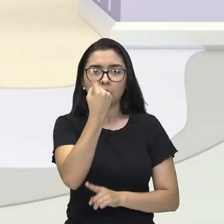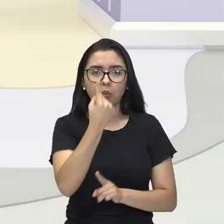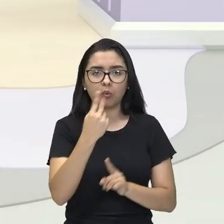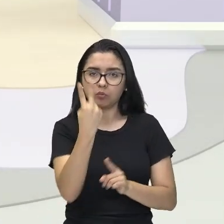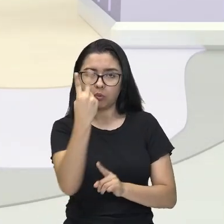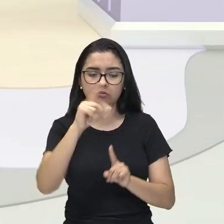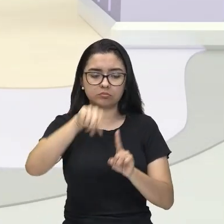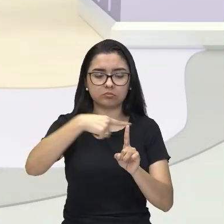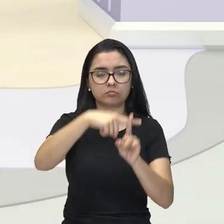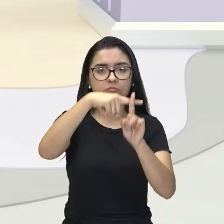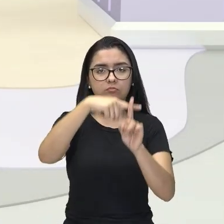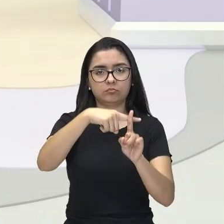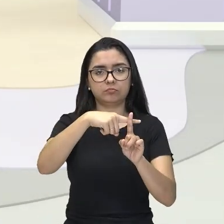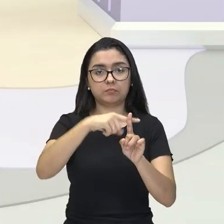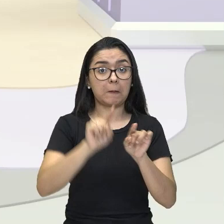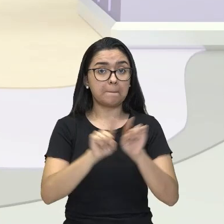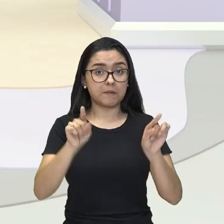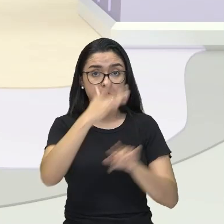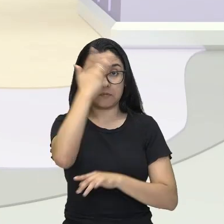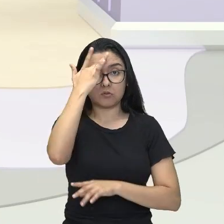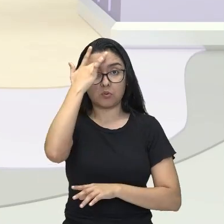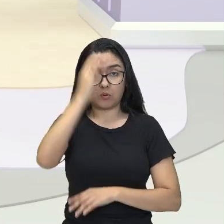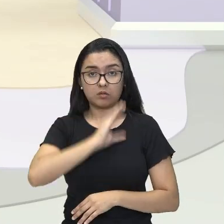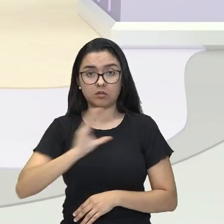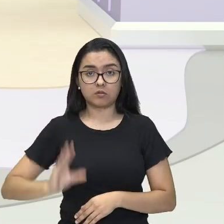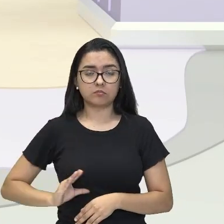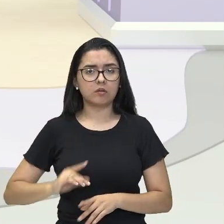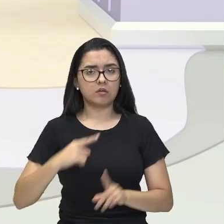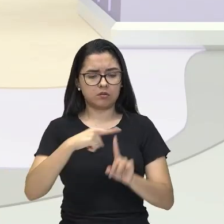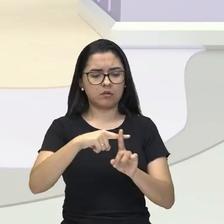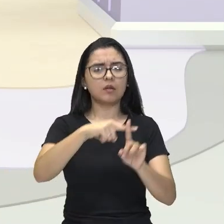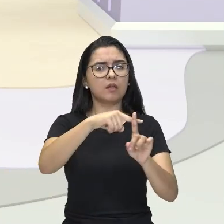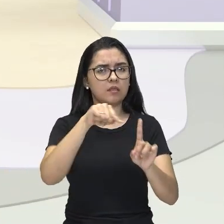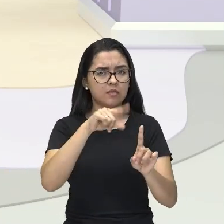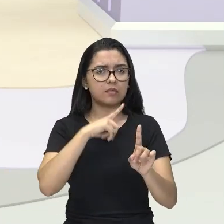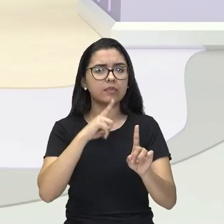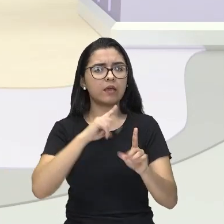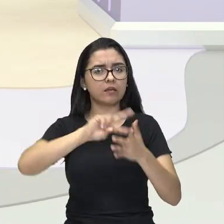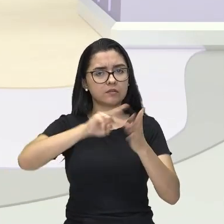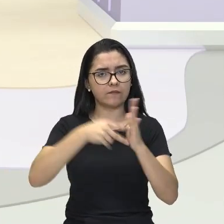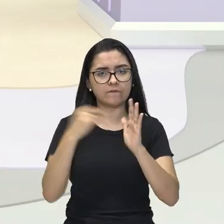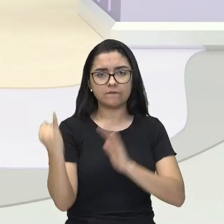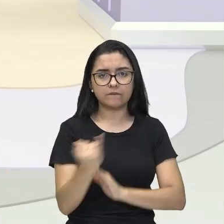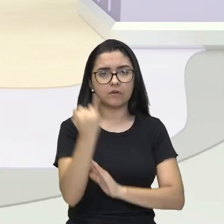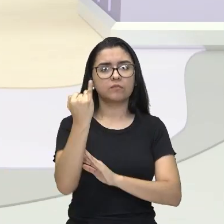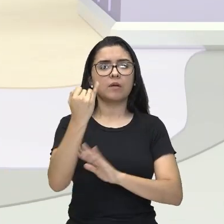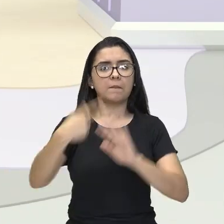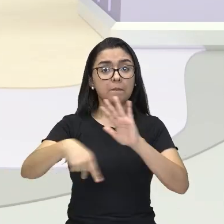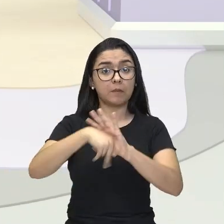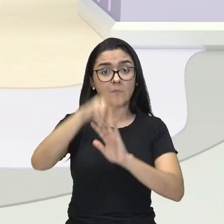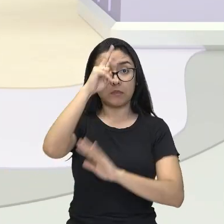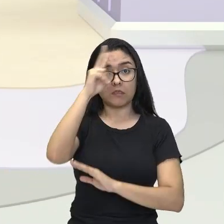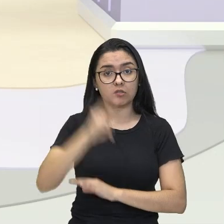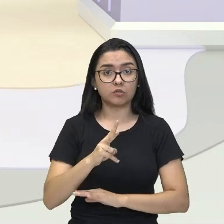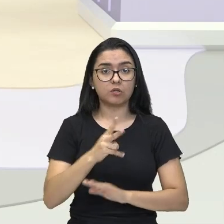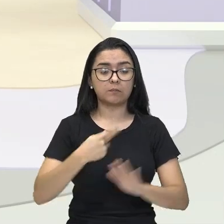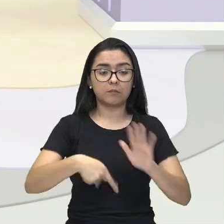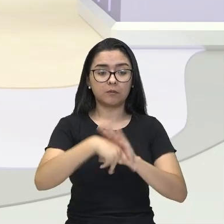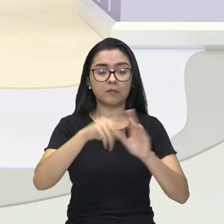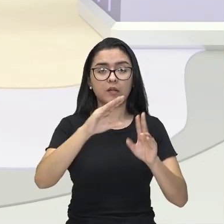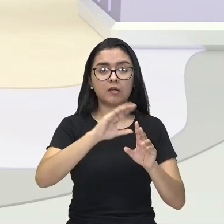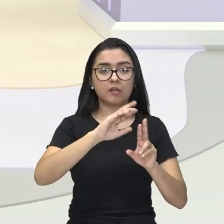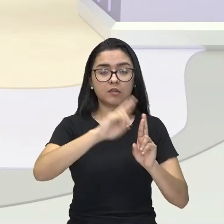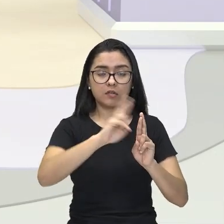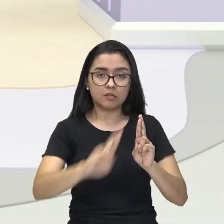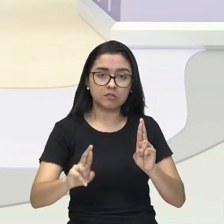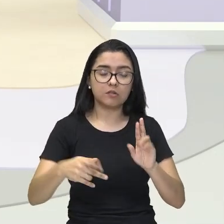cruzadas. Mas para quem é cristão, tem um grande significado, faz parte da história daquela religião,